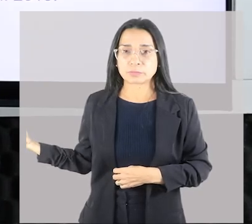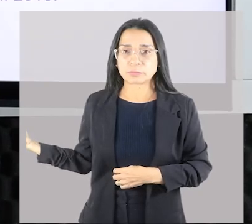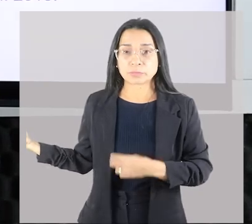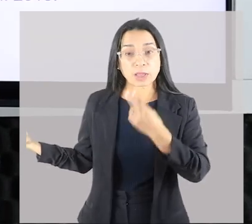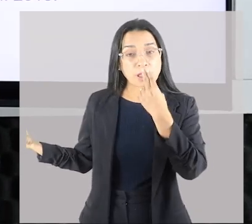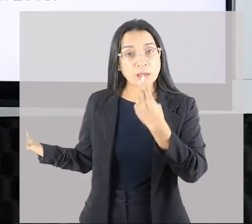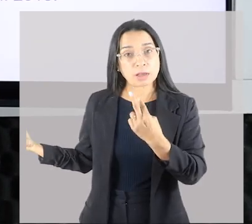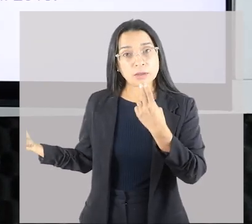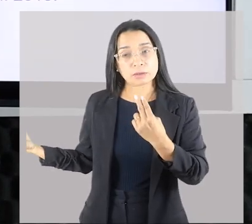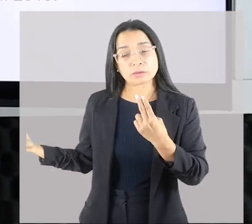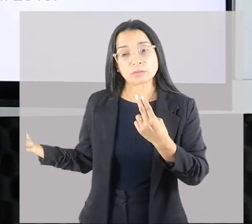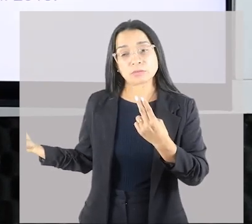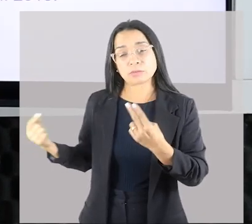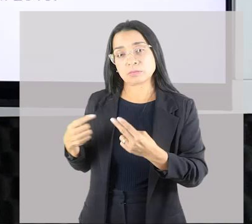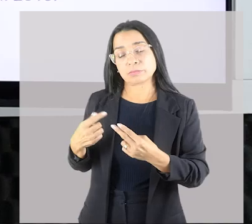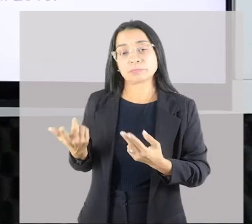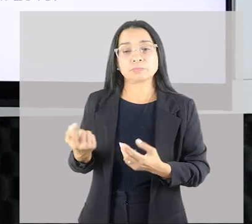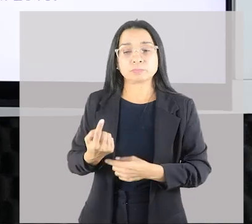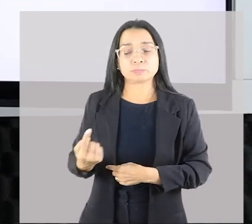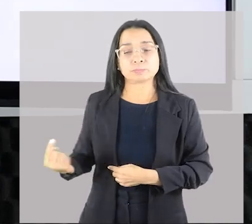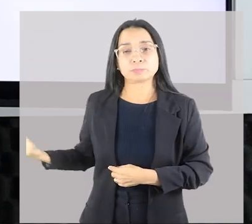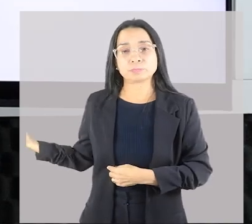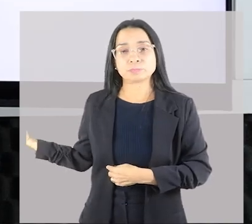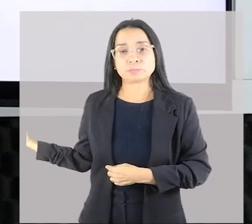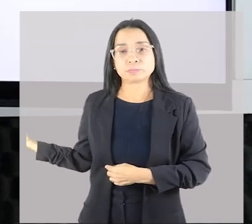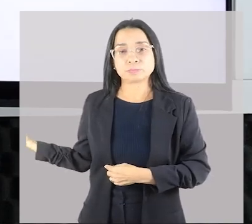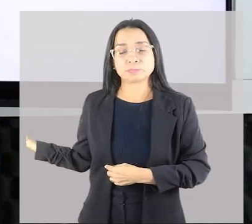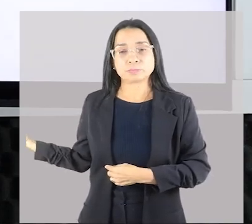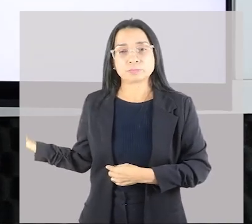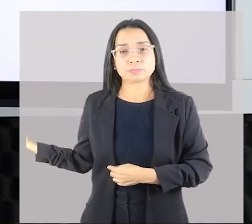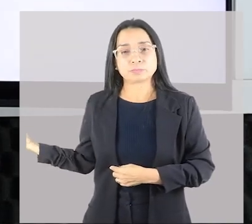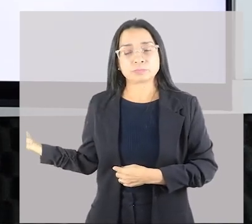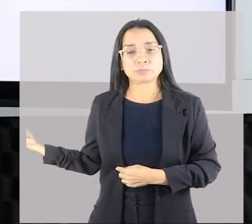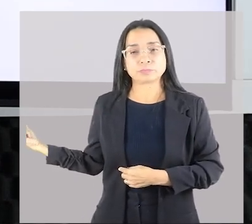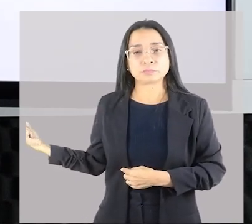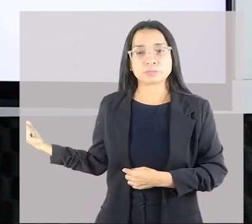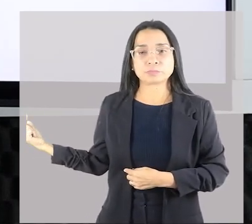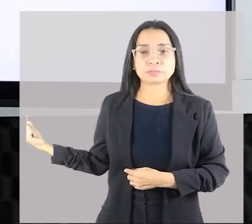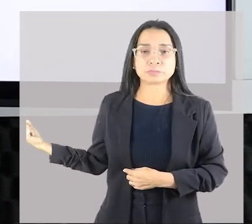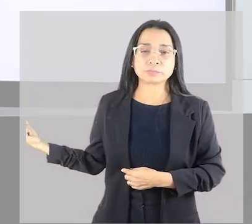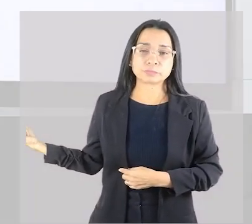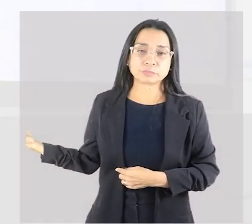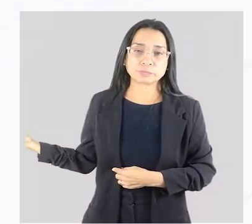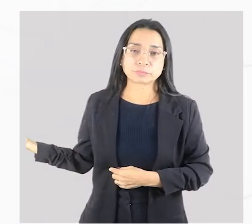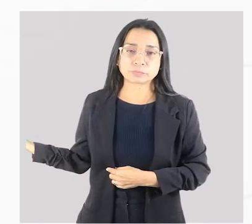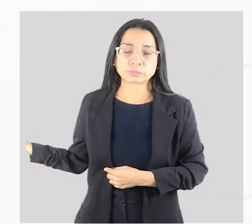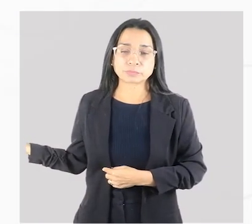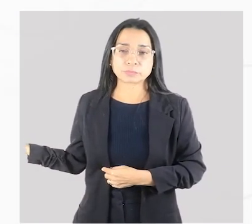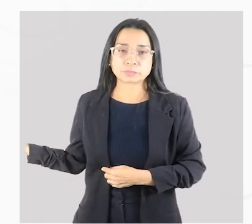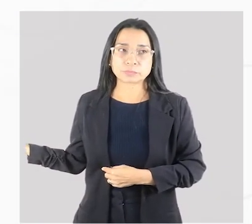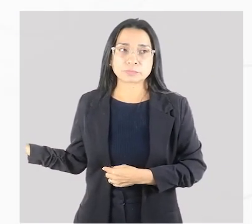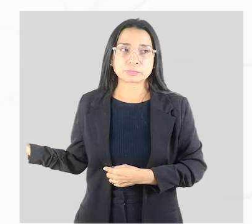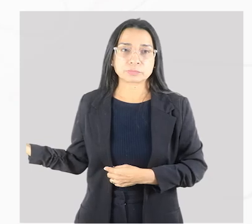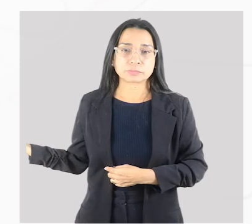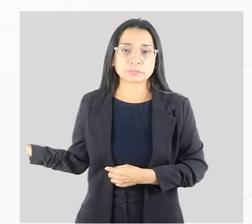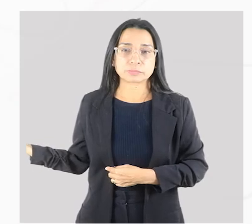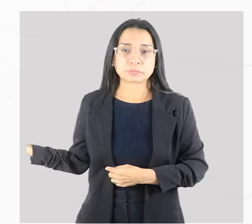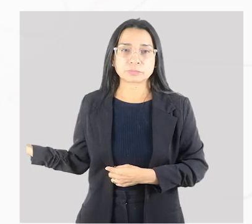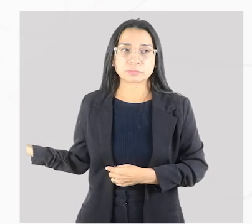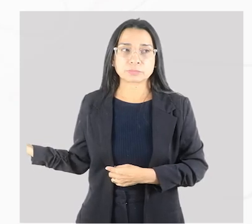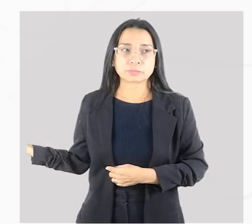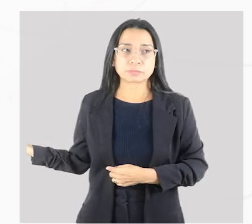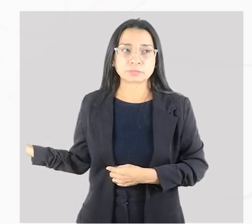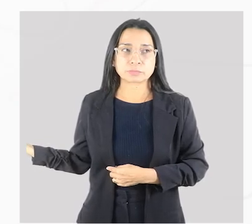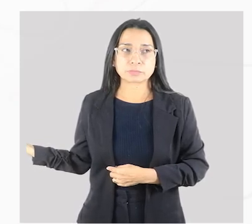idioma dessa região. Certo? Não vou dizer qual região que a gente vai responder a questão, né? O ETA integra o movimento separatista